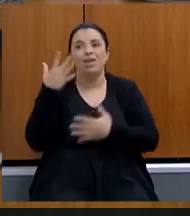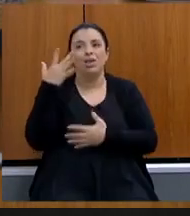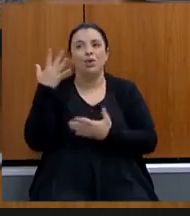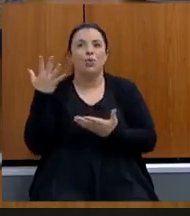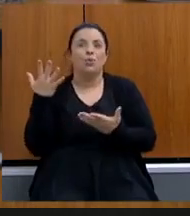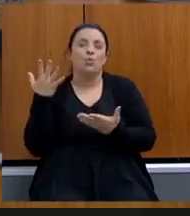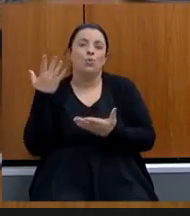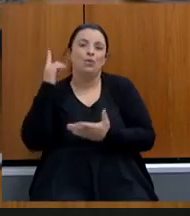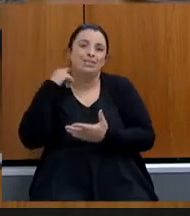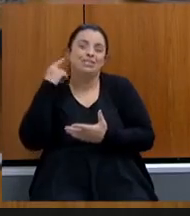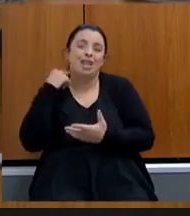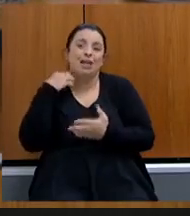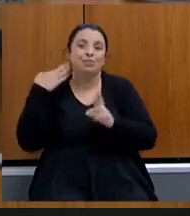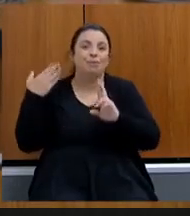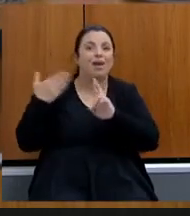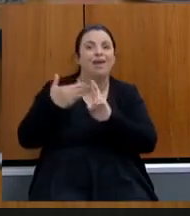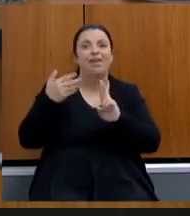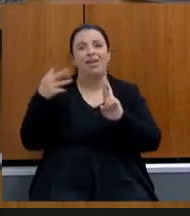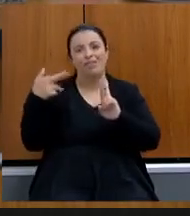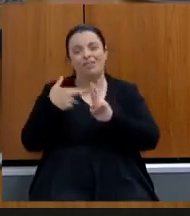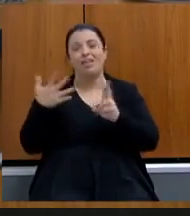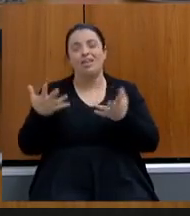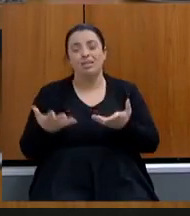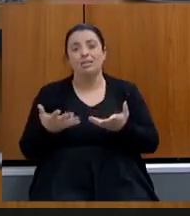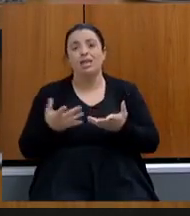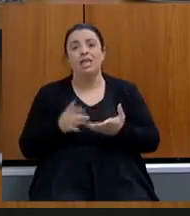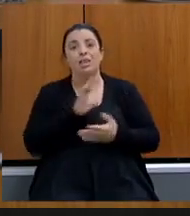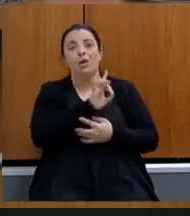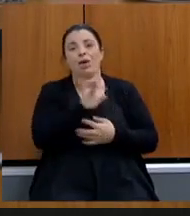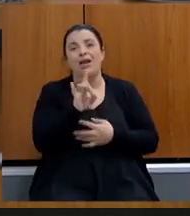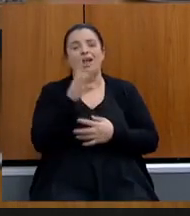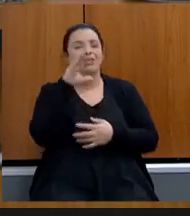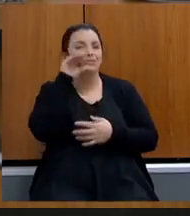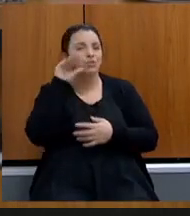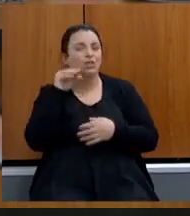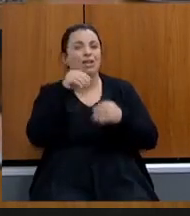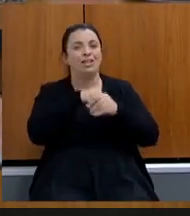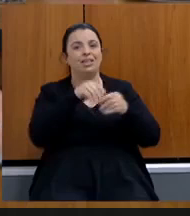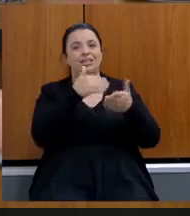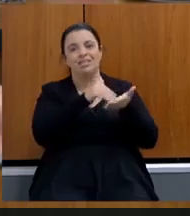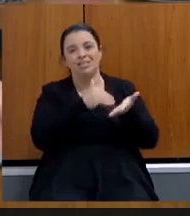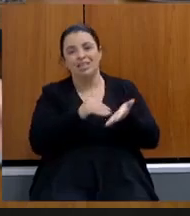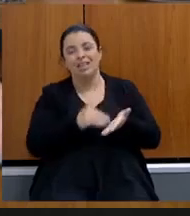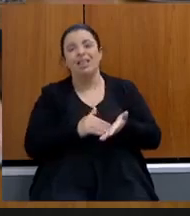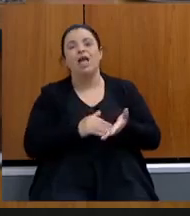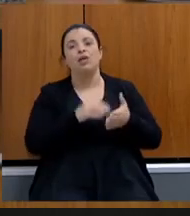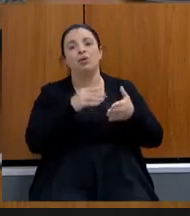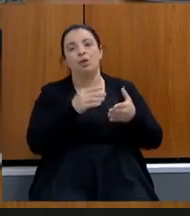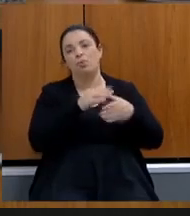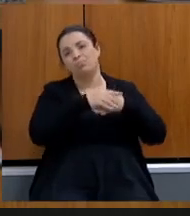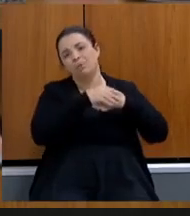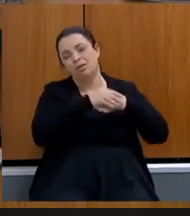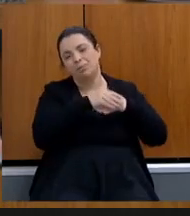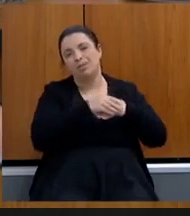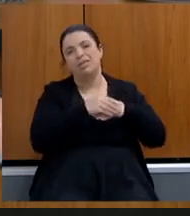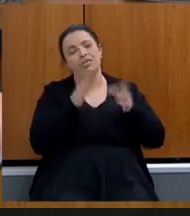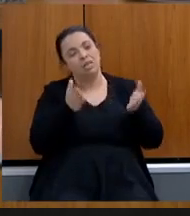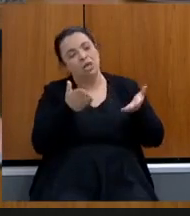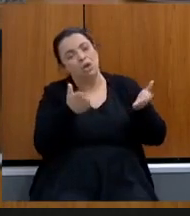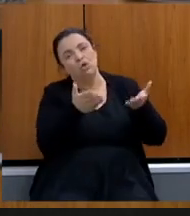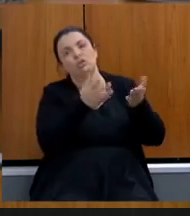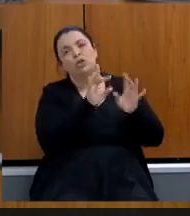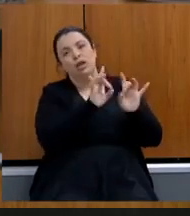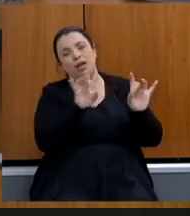eu acho que é é um elogio a cada um dos Servidores nossos que eu que eu faço a figura dela representando cada um dos nossos